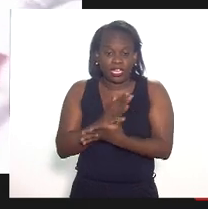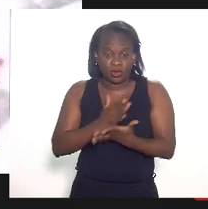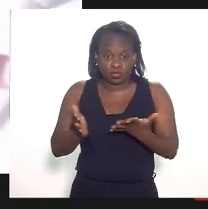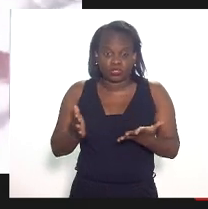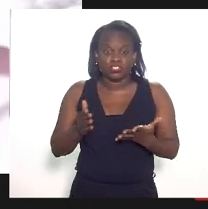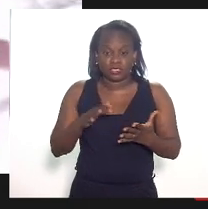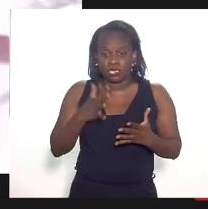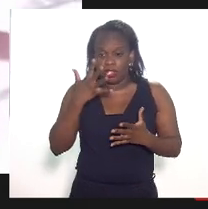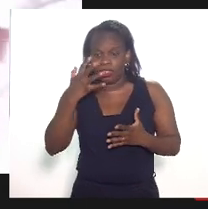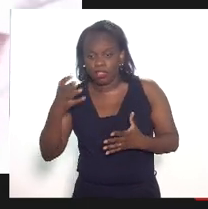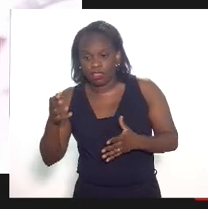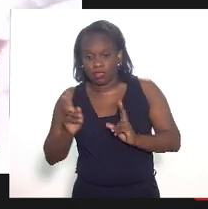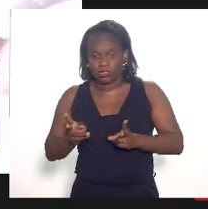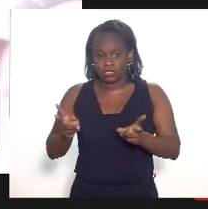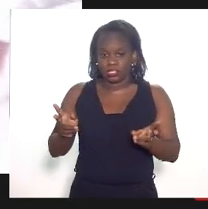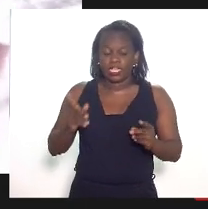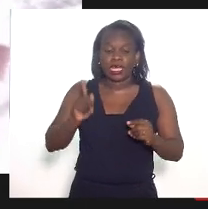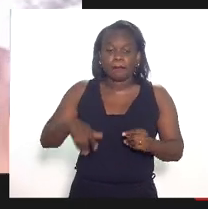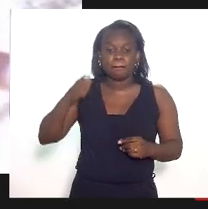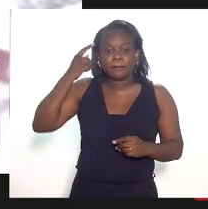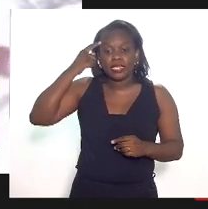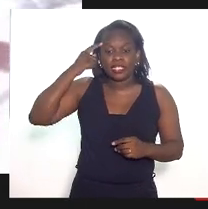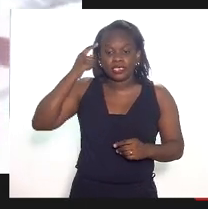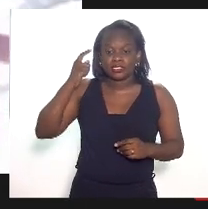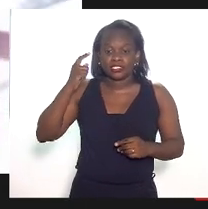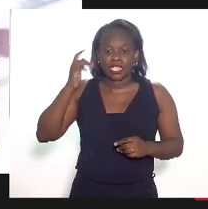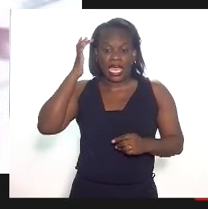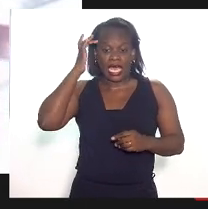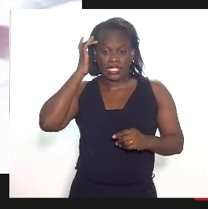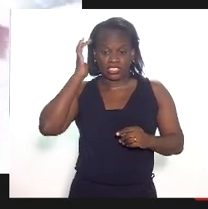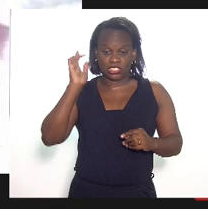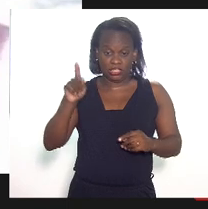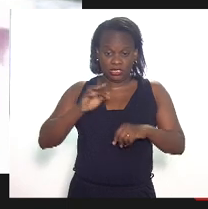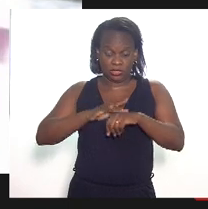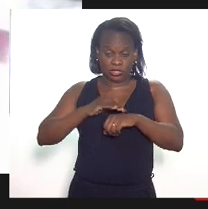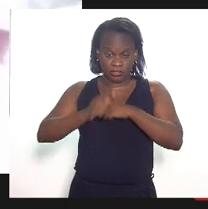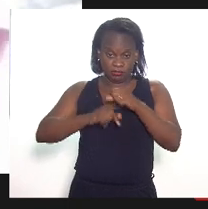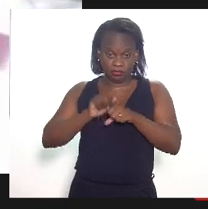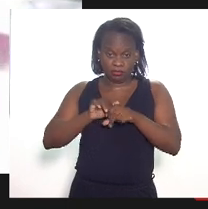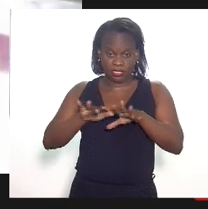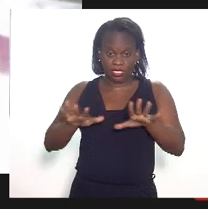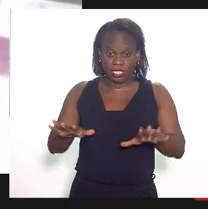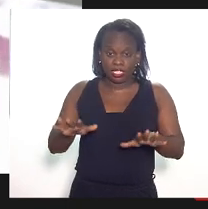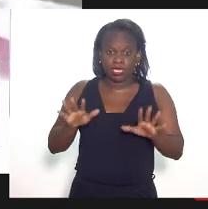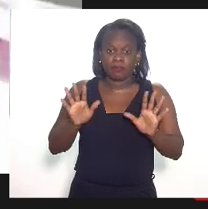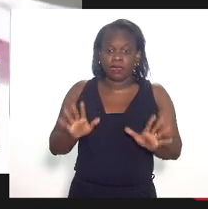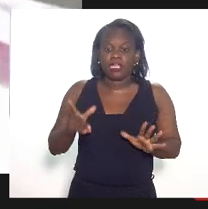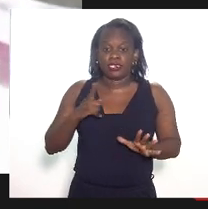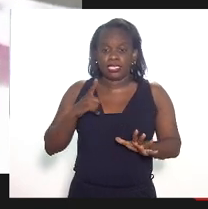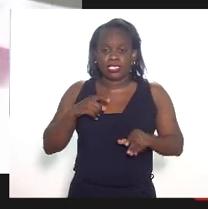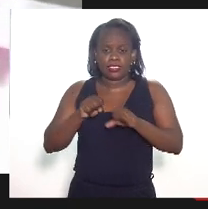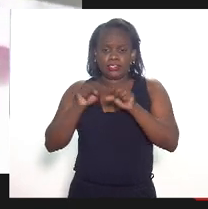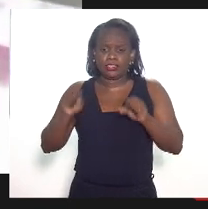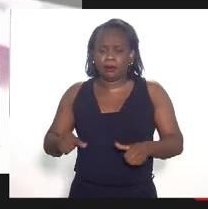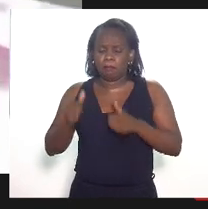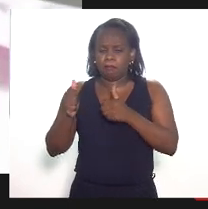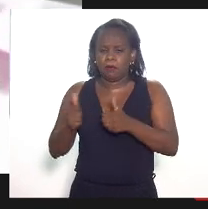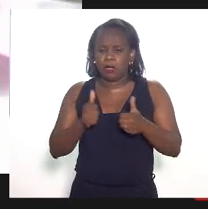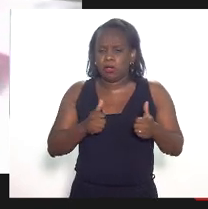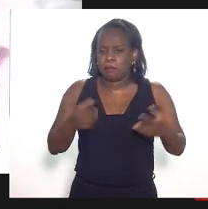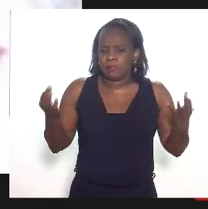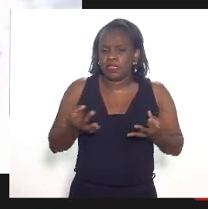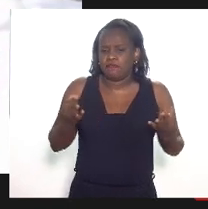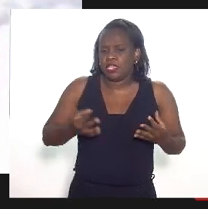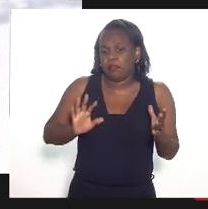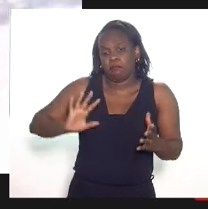estamos tendendo a seguir, que é achar que essa pandemia nos acometeu, nós tínhamos um sistema funcionando, um sistema